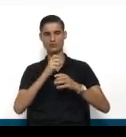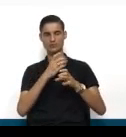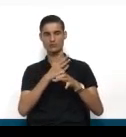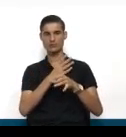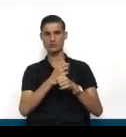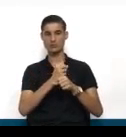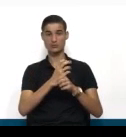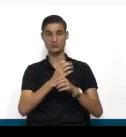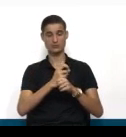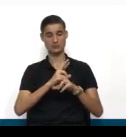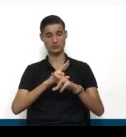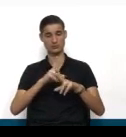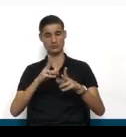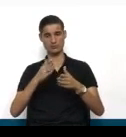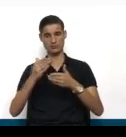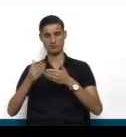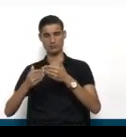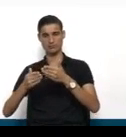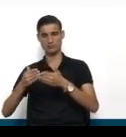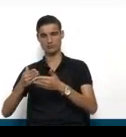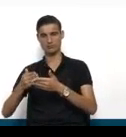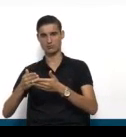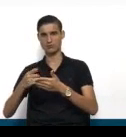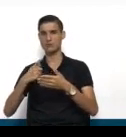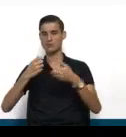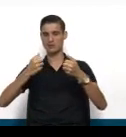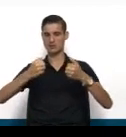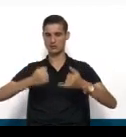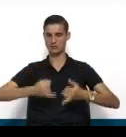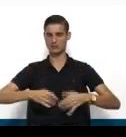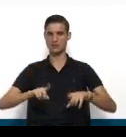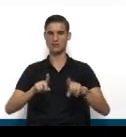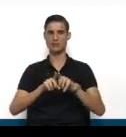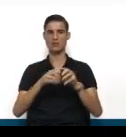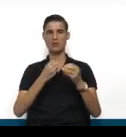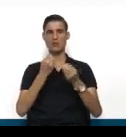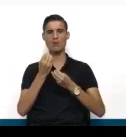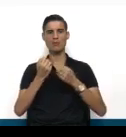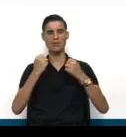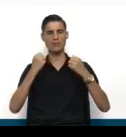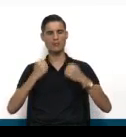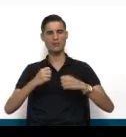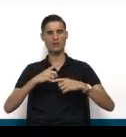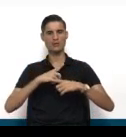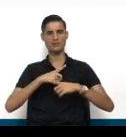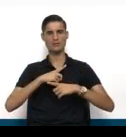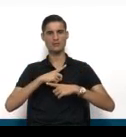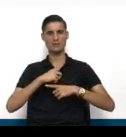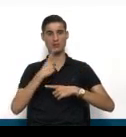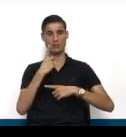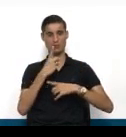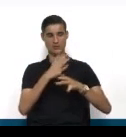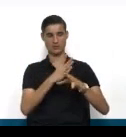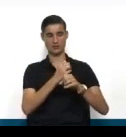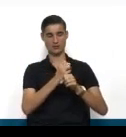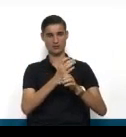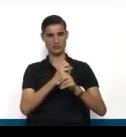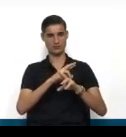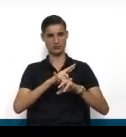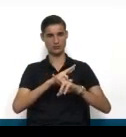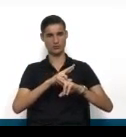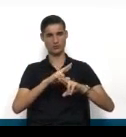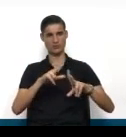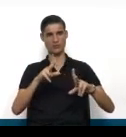equação diferencial parcial. Explicar como poderia obter uma equação